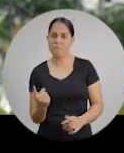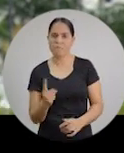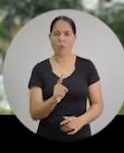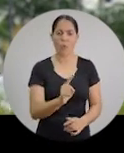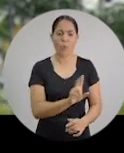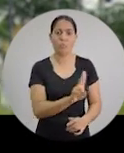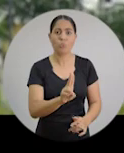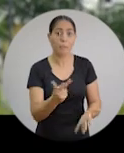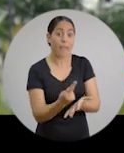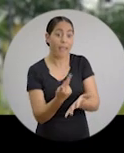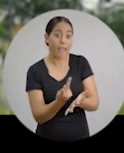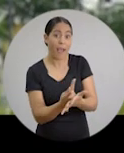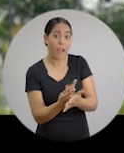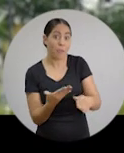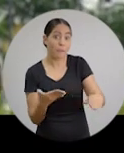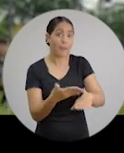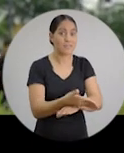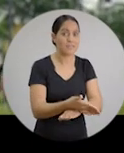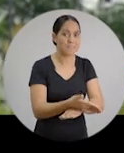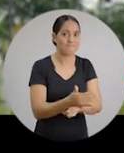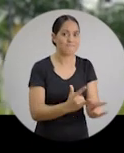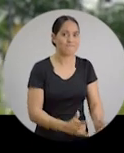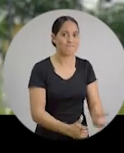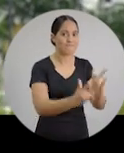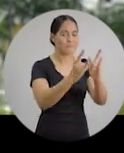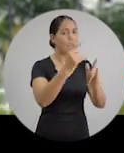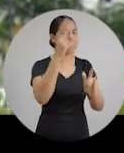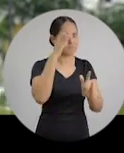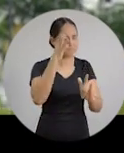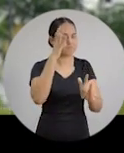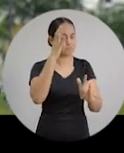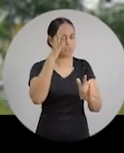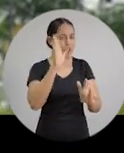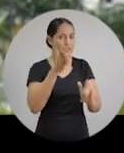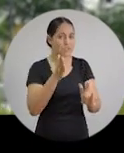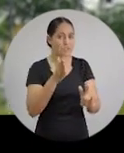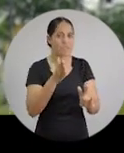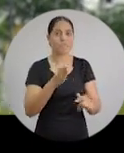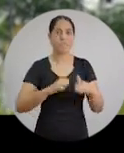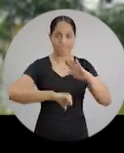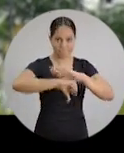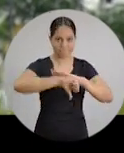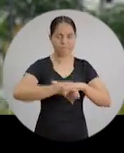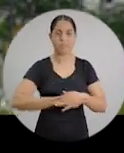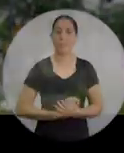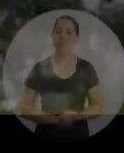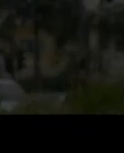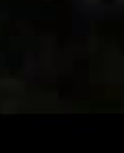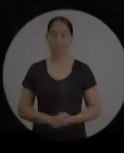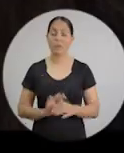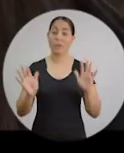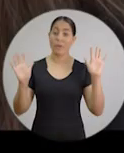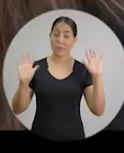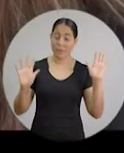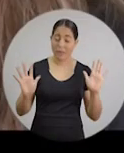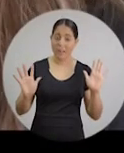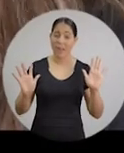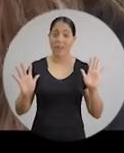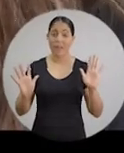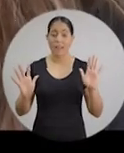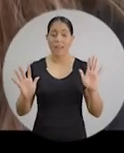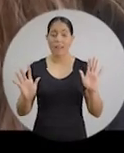mora. Segundo as investigações, o rapaz deu um nome errado na portaria. Ele teria premeditado o crime.